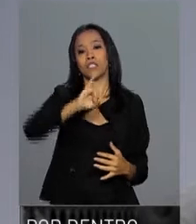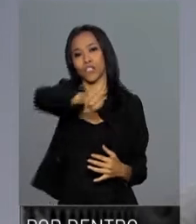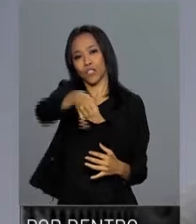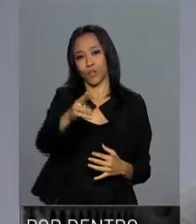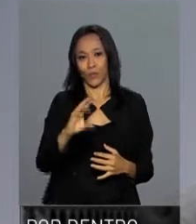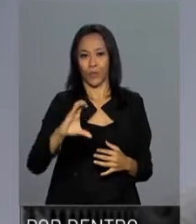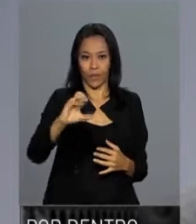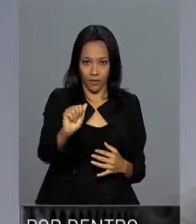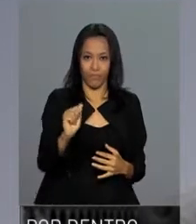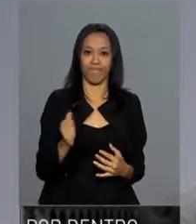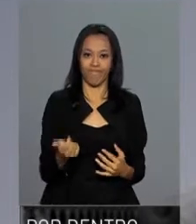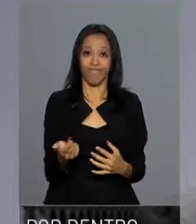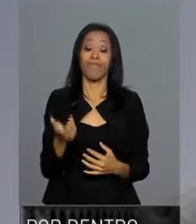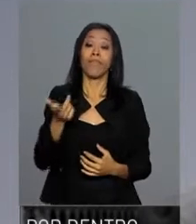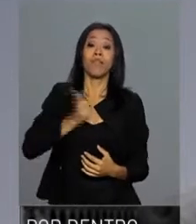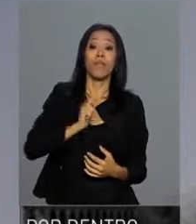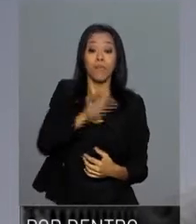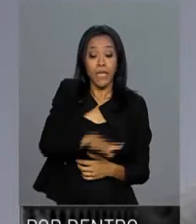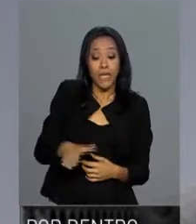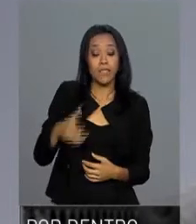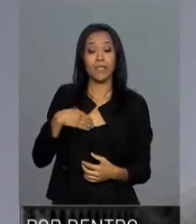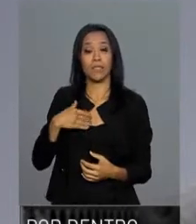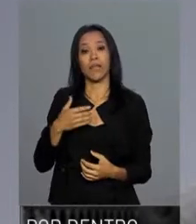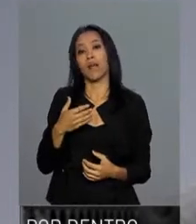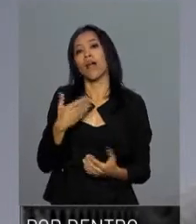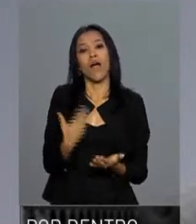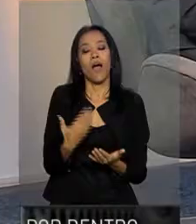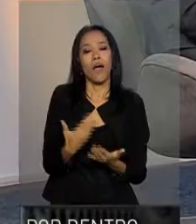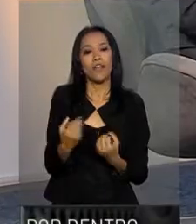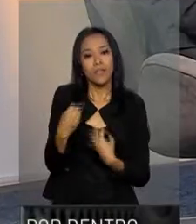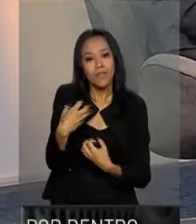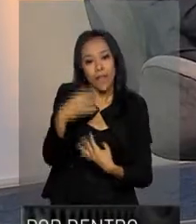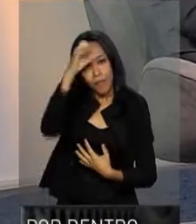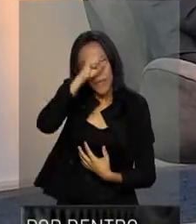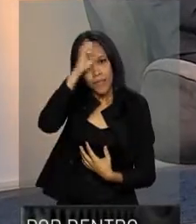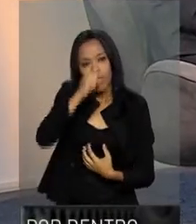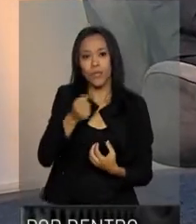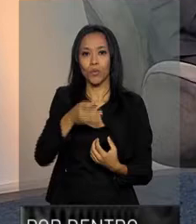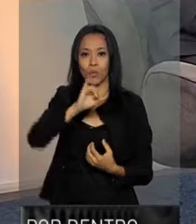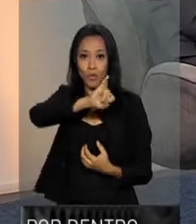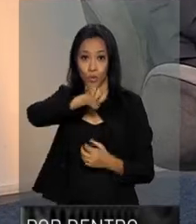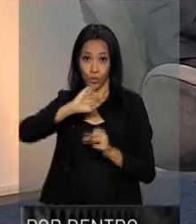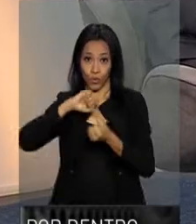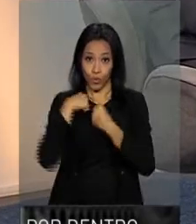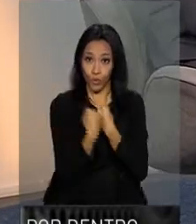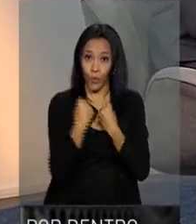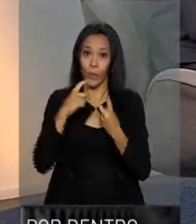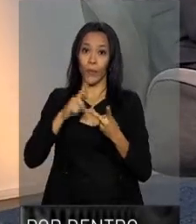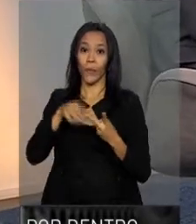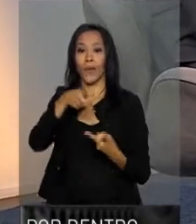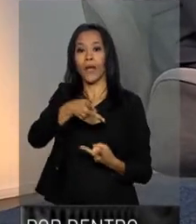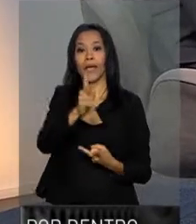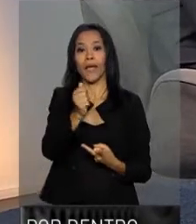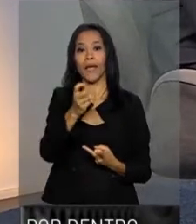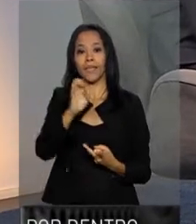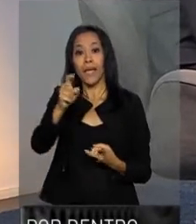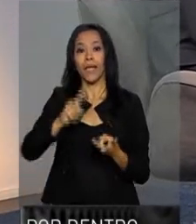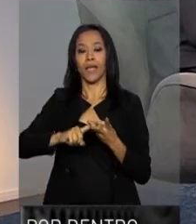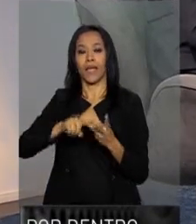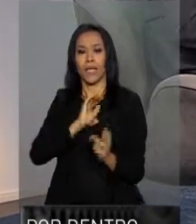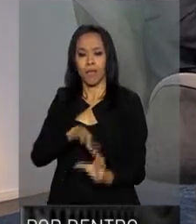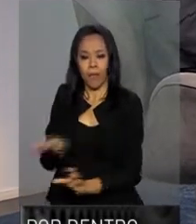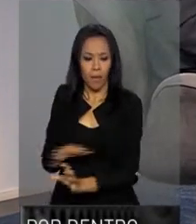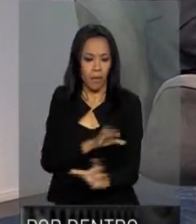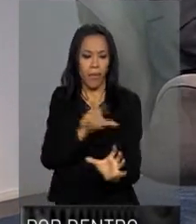nós temos crianças tendo aula de judô de caráter de vôlei de basquete de